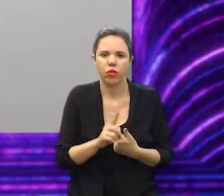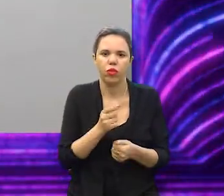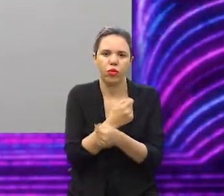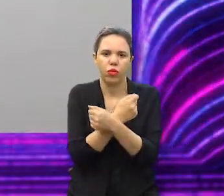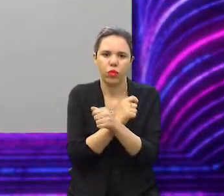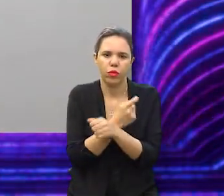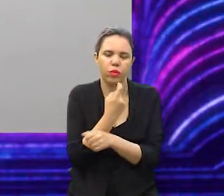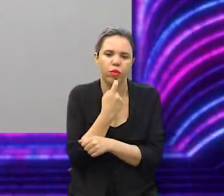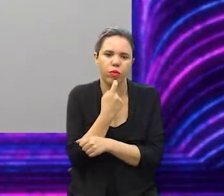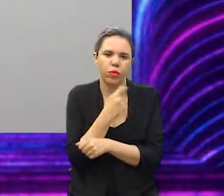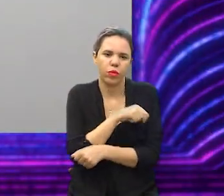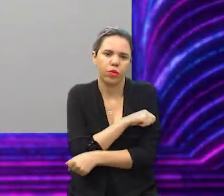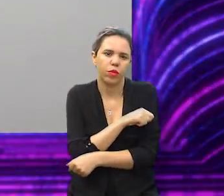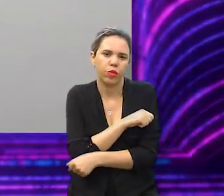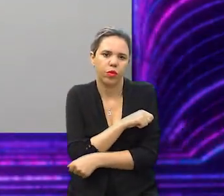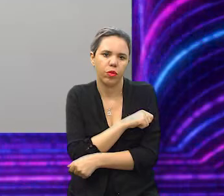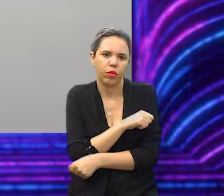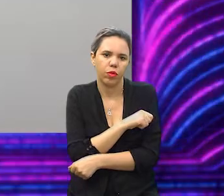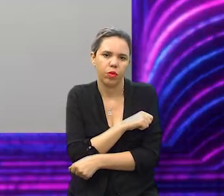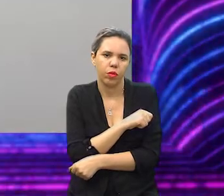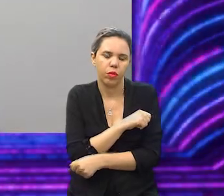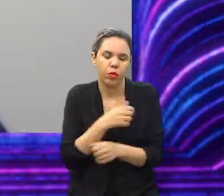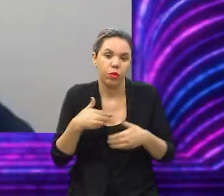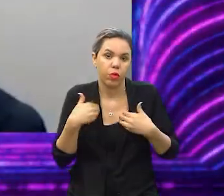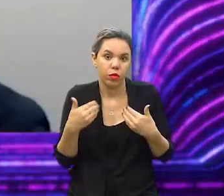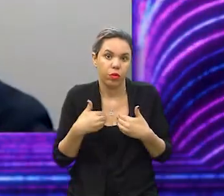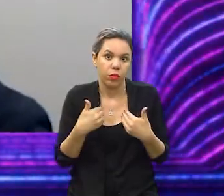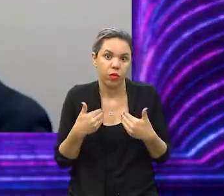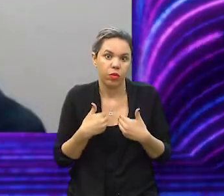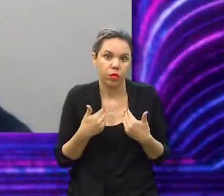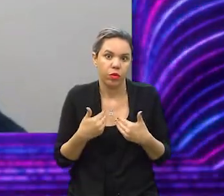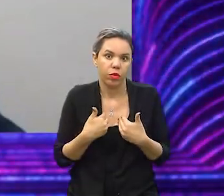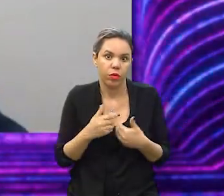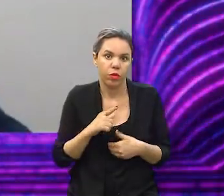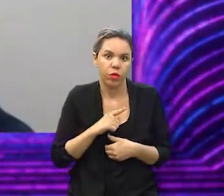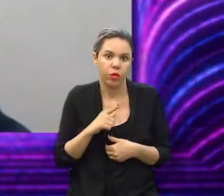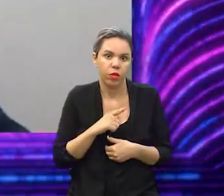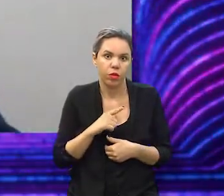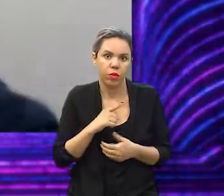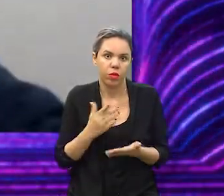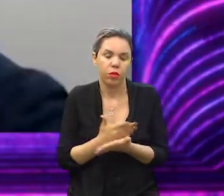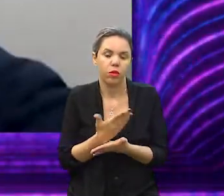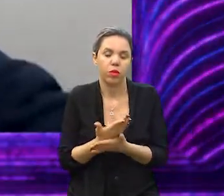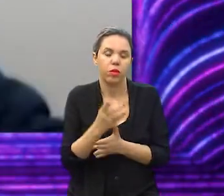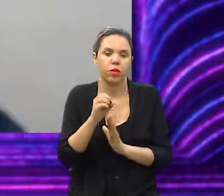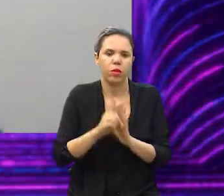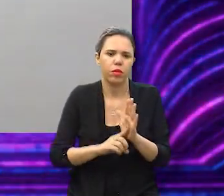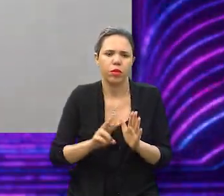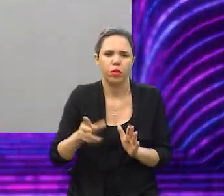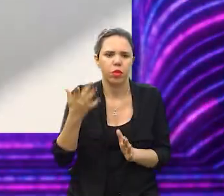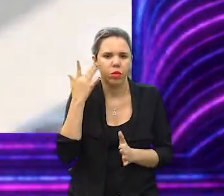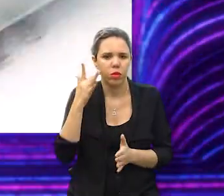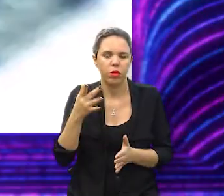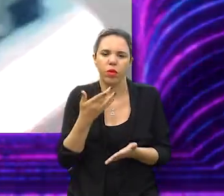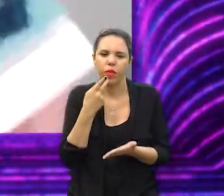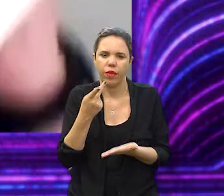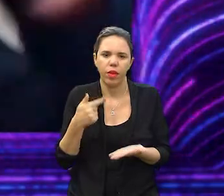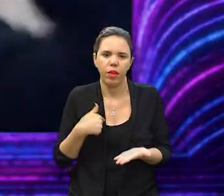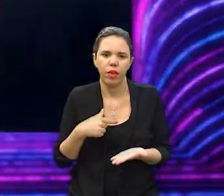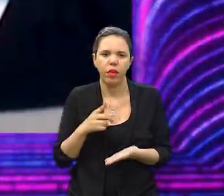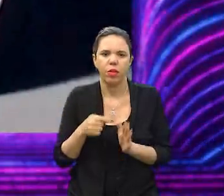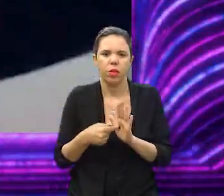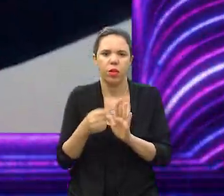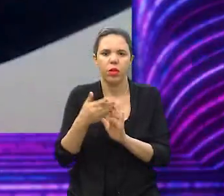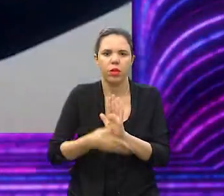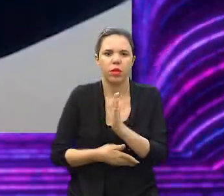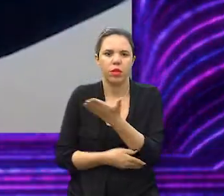Campinas, e meus alunos se empolgaram, né? Eu tenho um livro de Direito, eu sei que não é a pauta, mas eu queria mostrar a